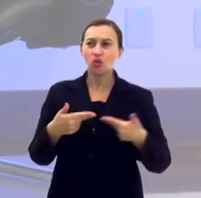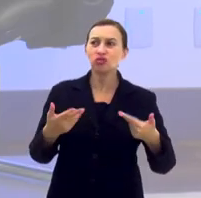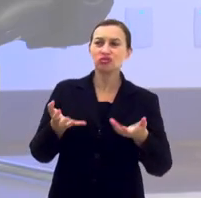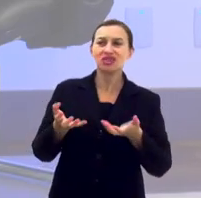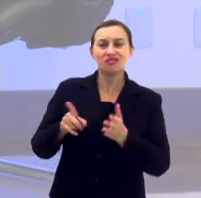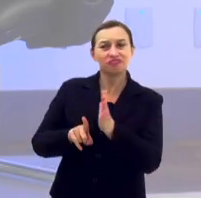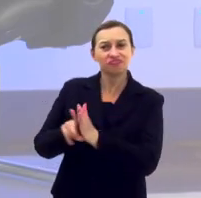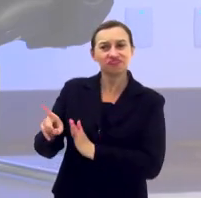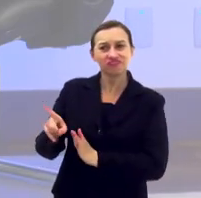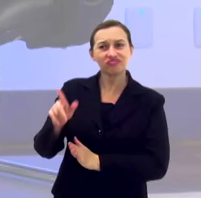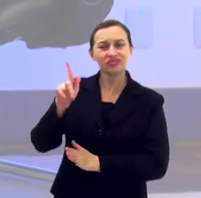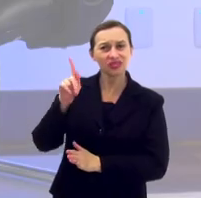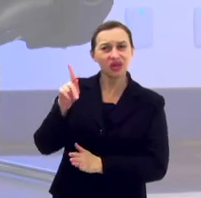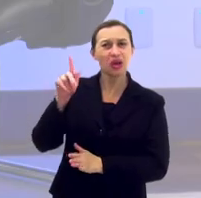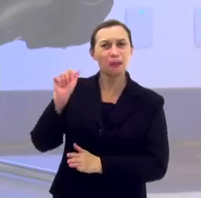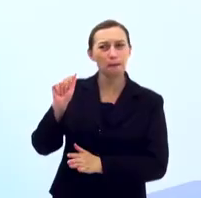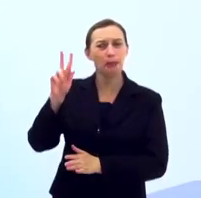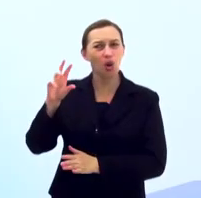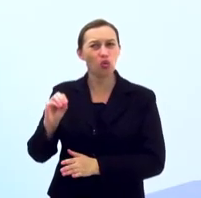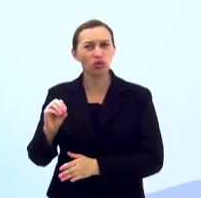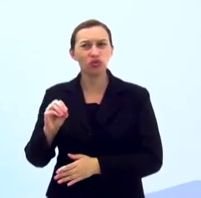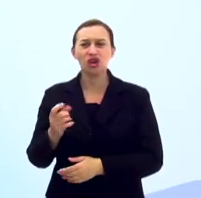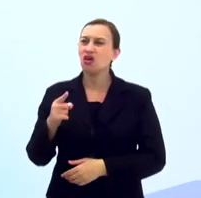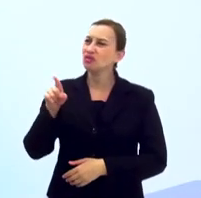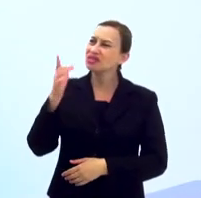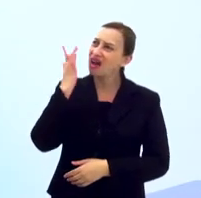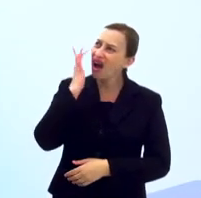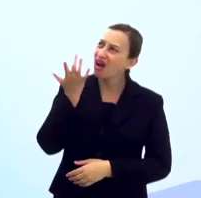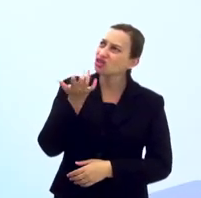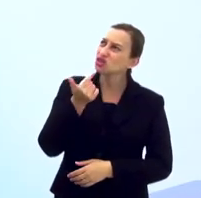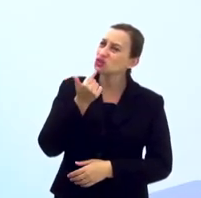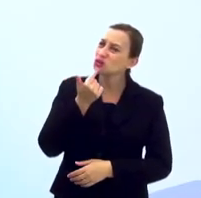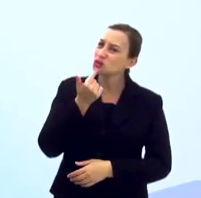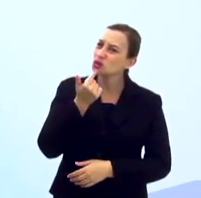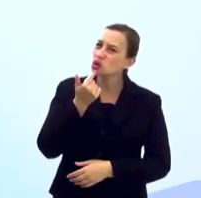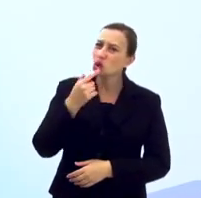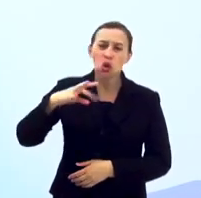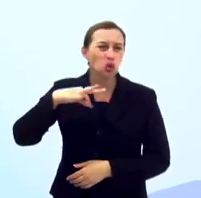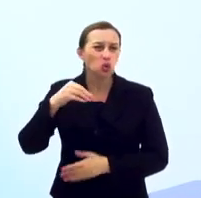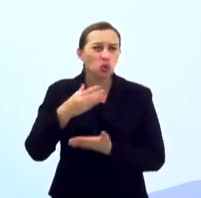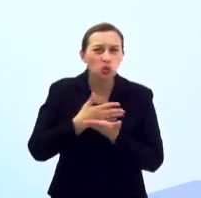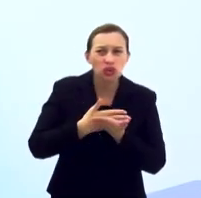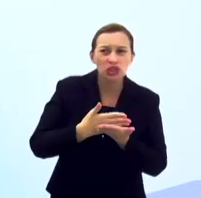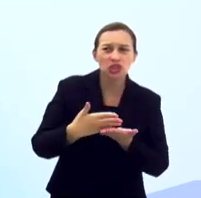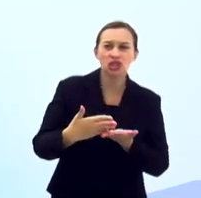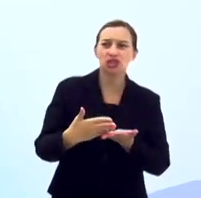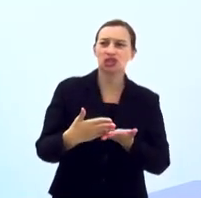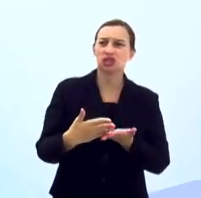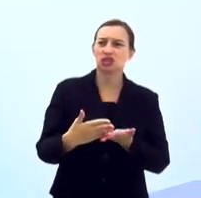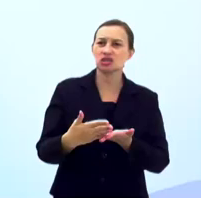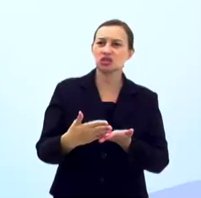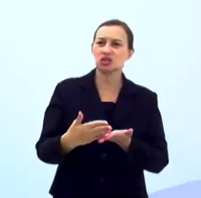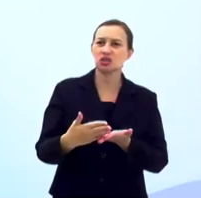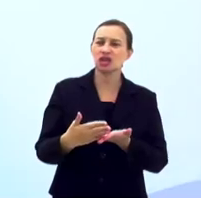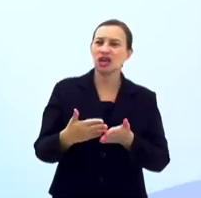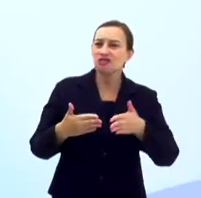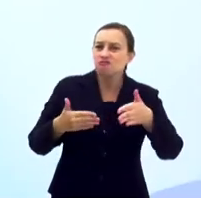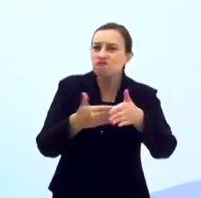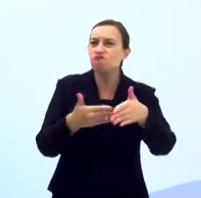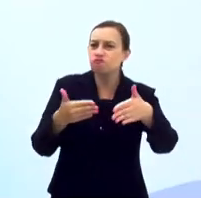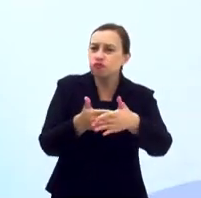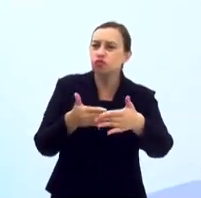Uma outra coisa que eu queria te perguntar, Paulo, você acha que quando tudo isso começou, quer dizer, começaram